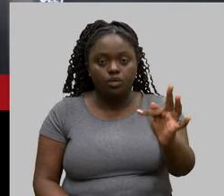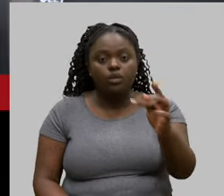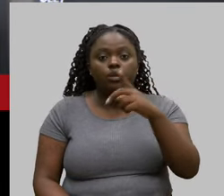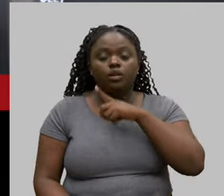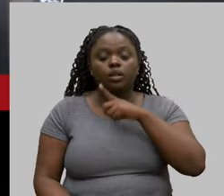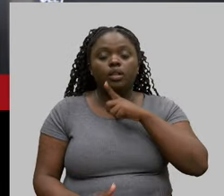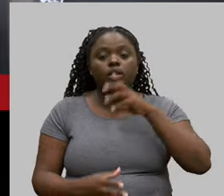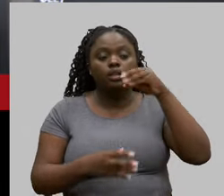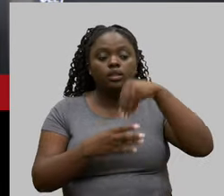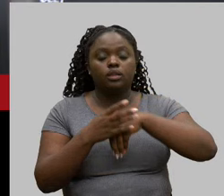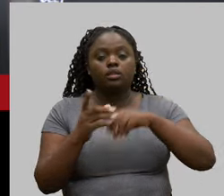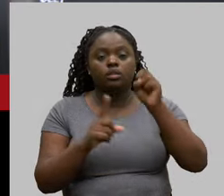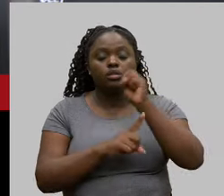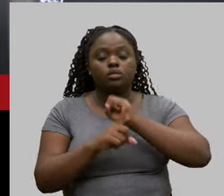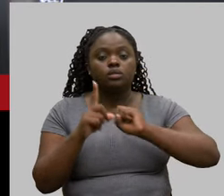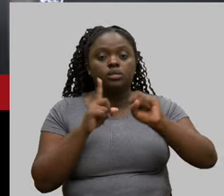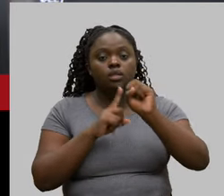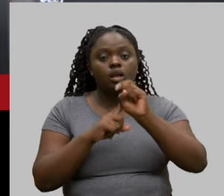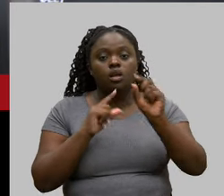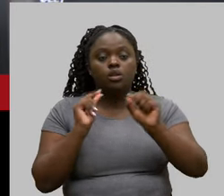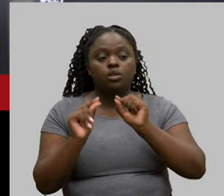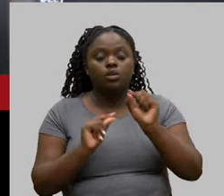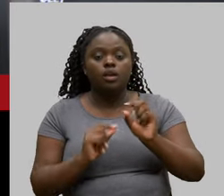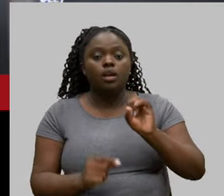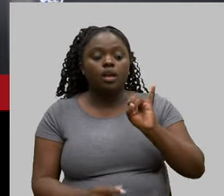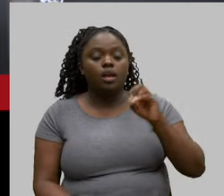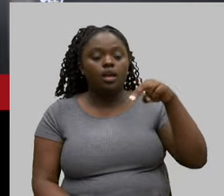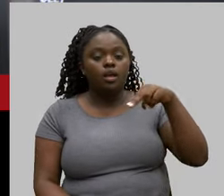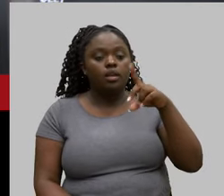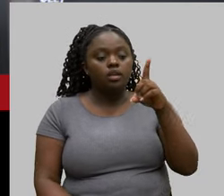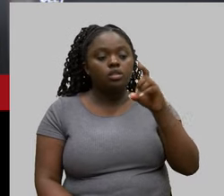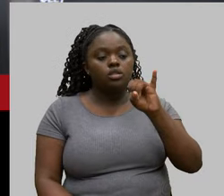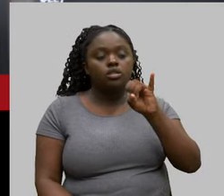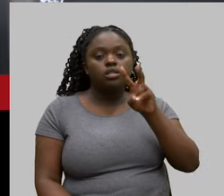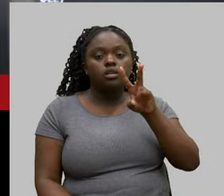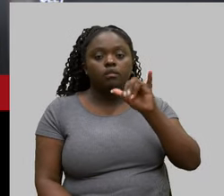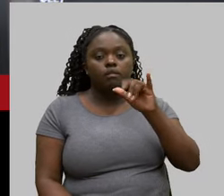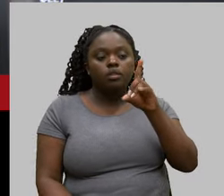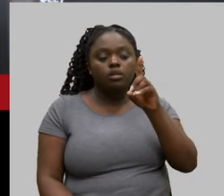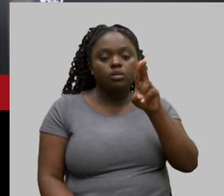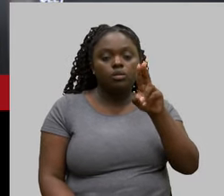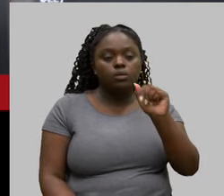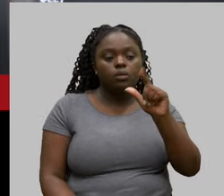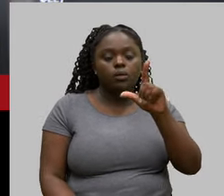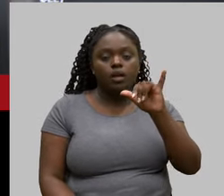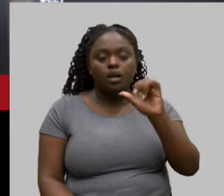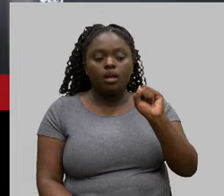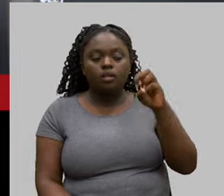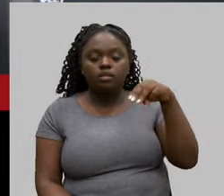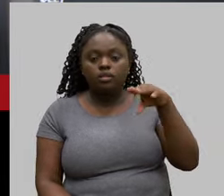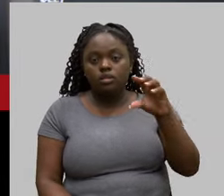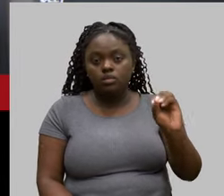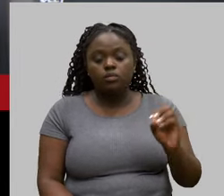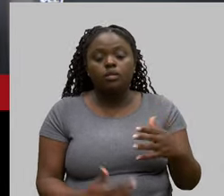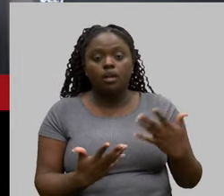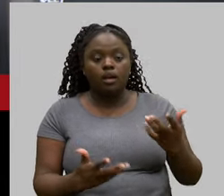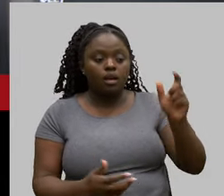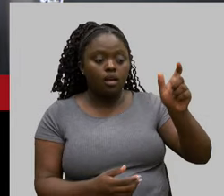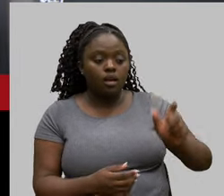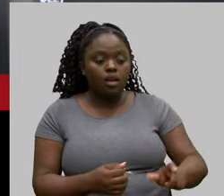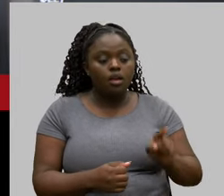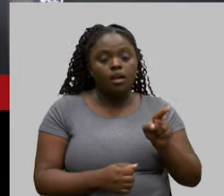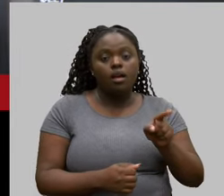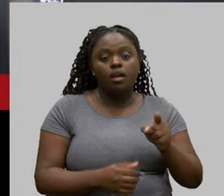sociedade para que as pessoas busquem exclusivamente construções de patrimônios privados ou de sistema de